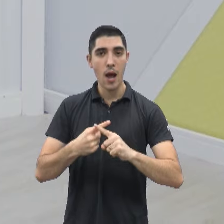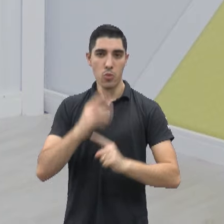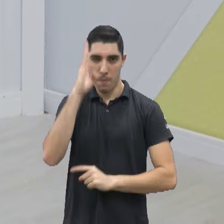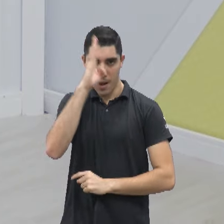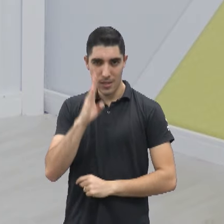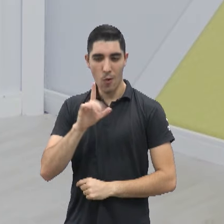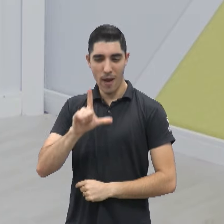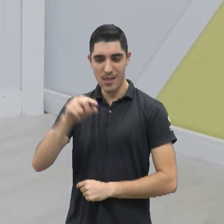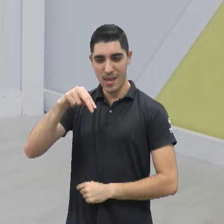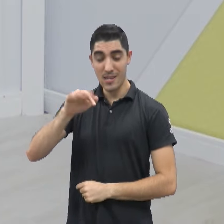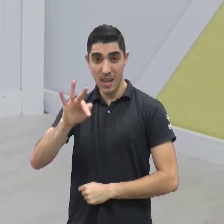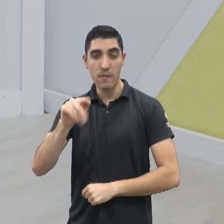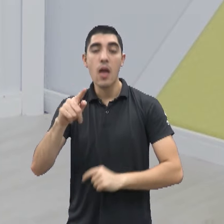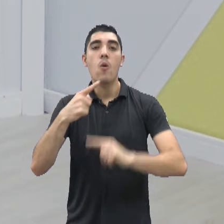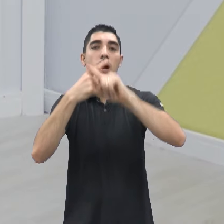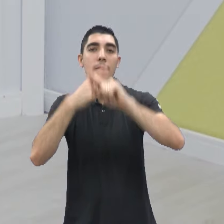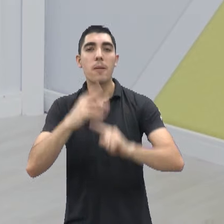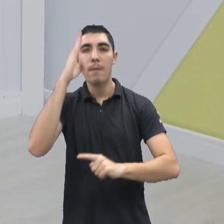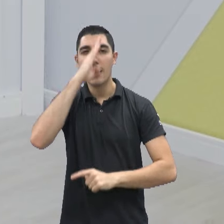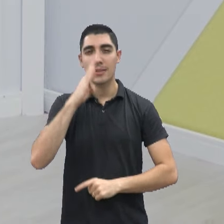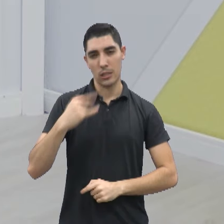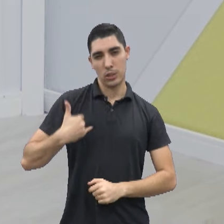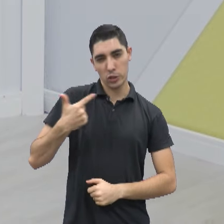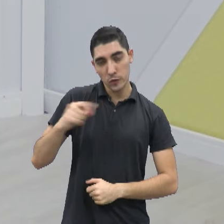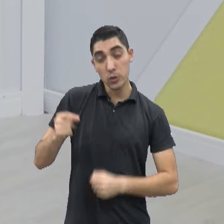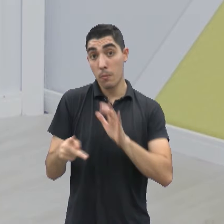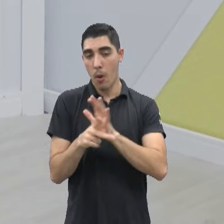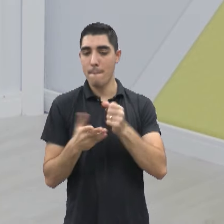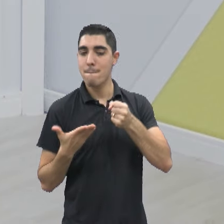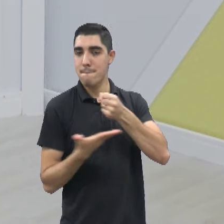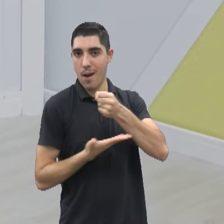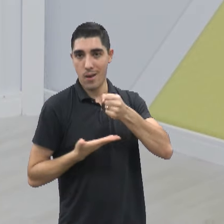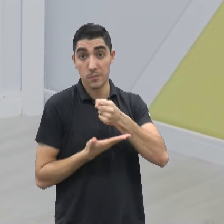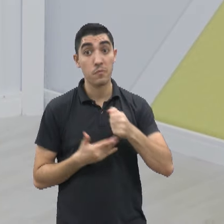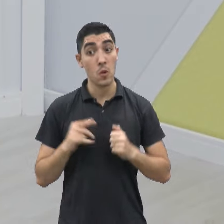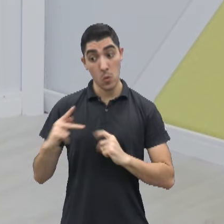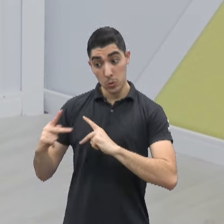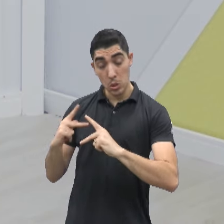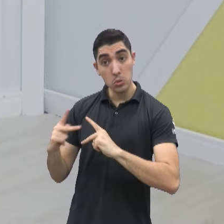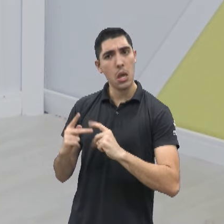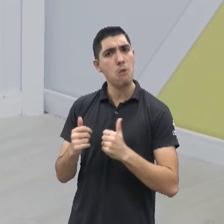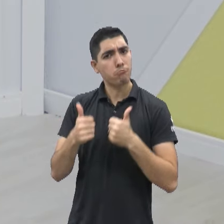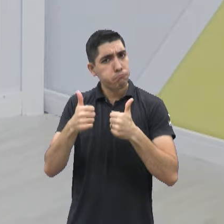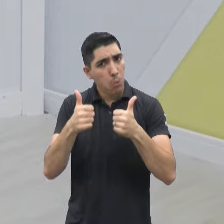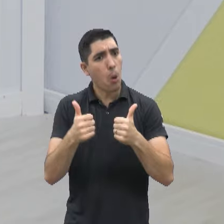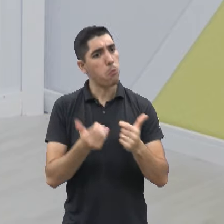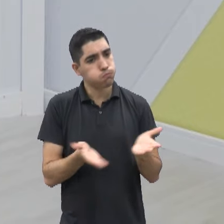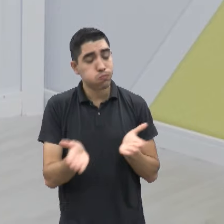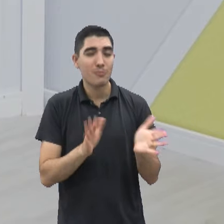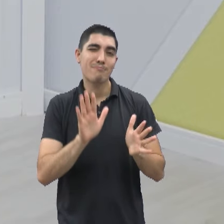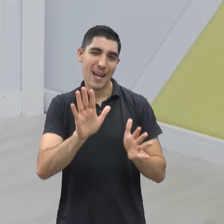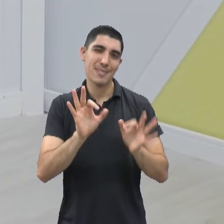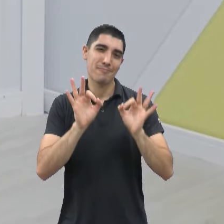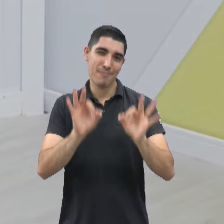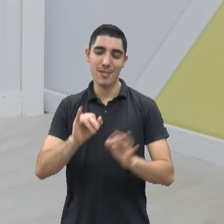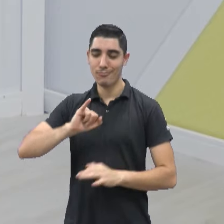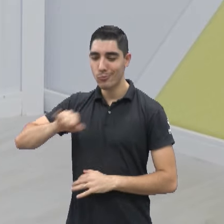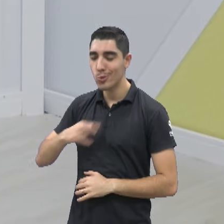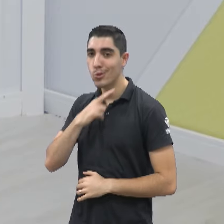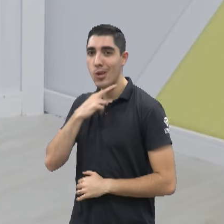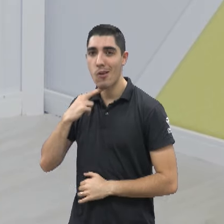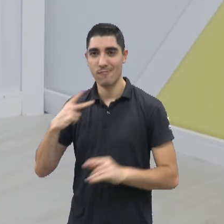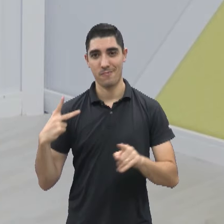Liga Nacional de Futsal Sub-20. O São José teve mais volume de jogo na partida, mas quem levou a melhor foram os donos da casa. Vamos